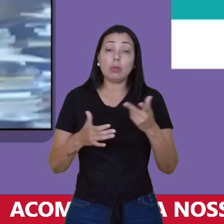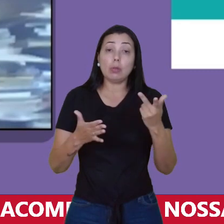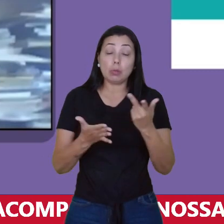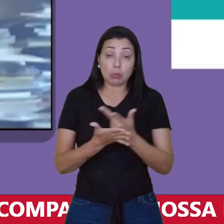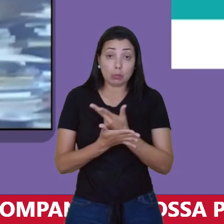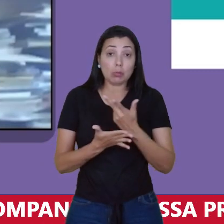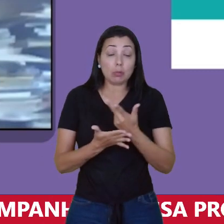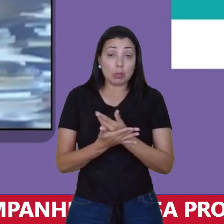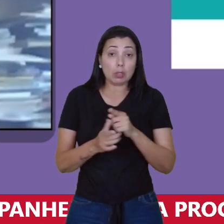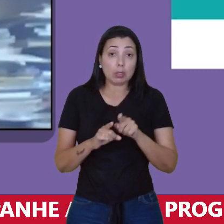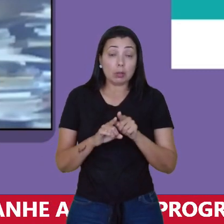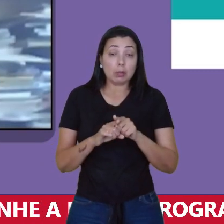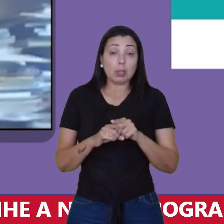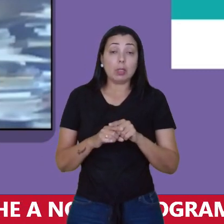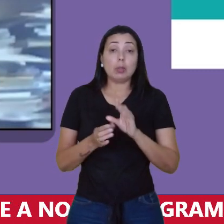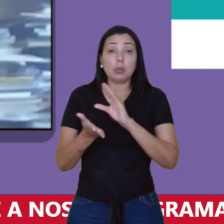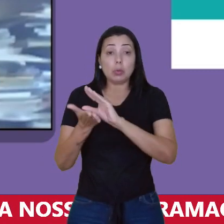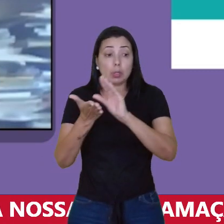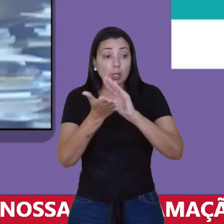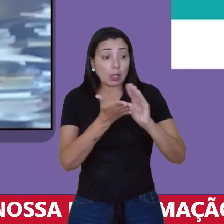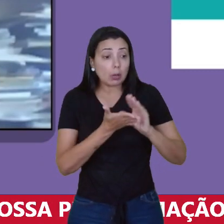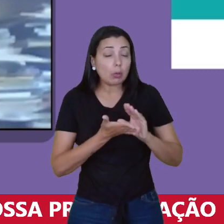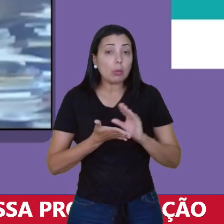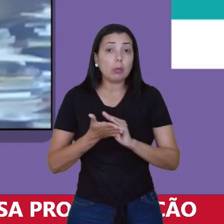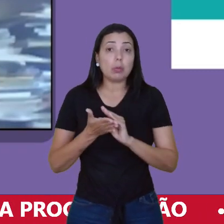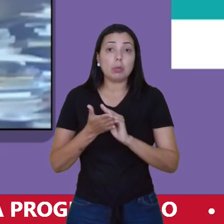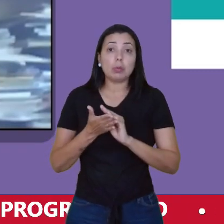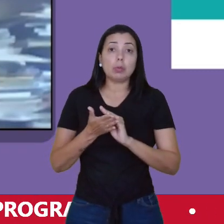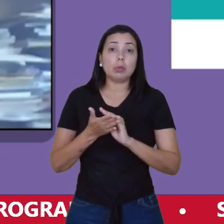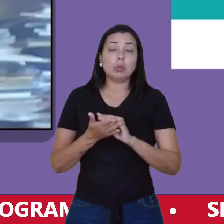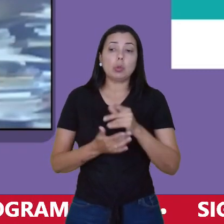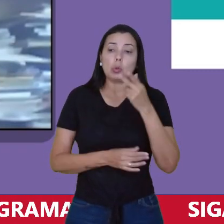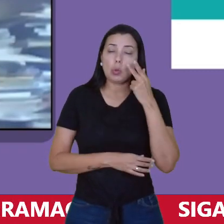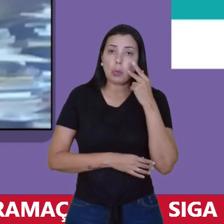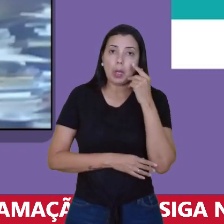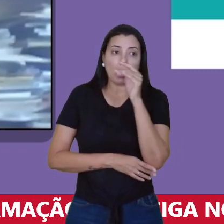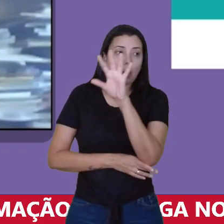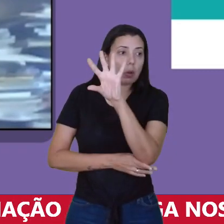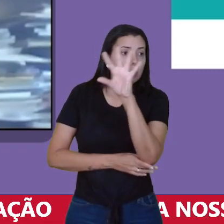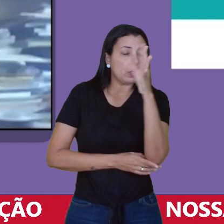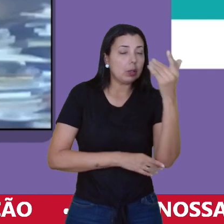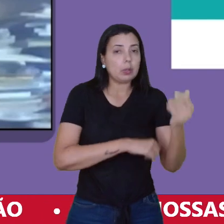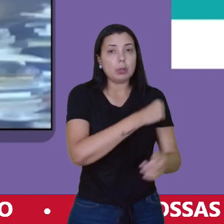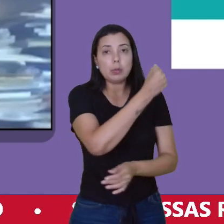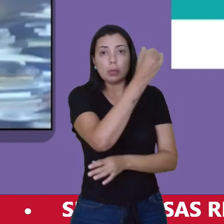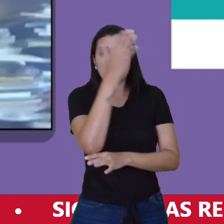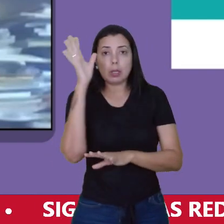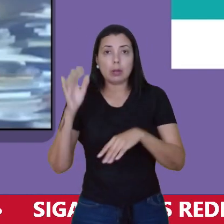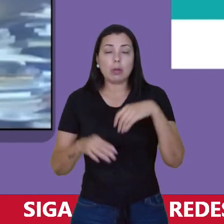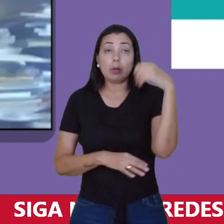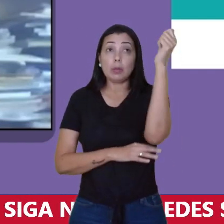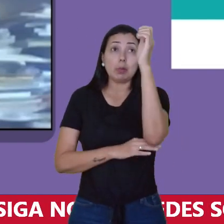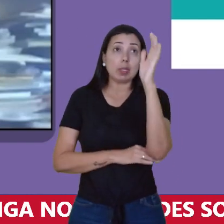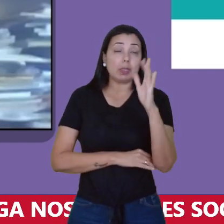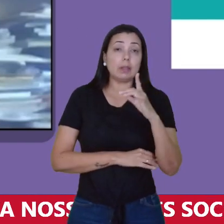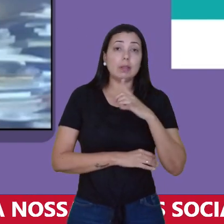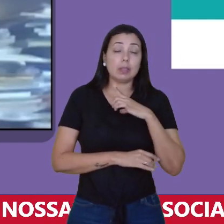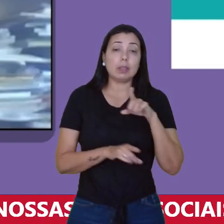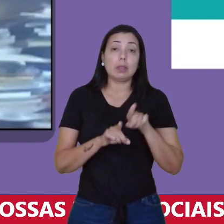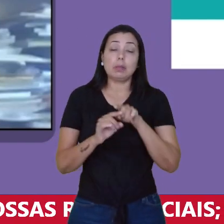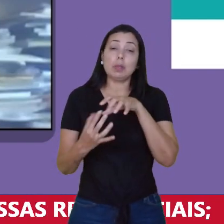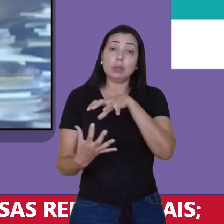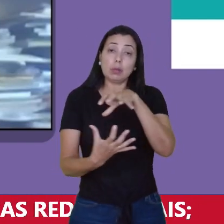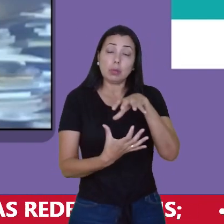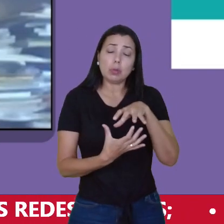exaustão dos recursos naturais que o Brasil tem, que o mundo tem. E